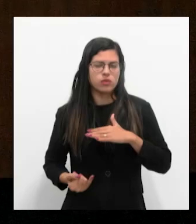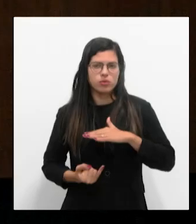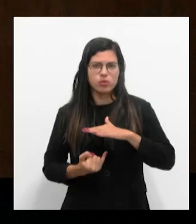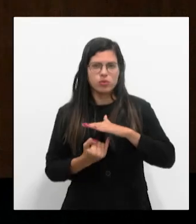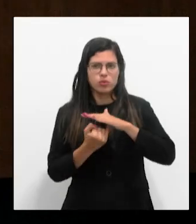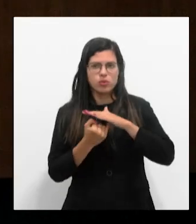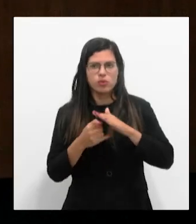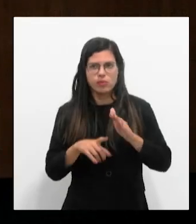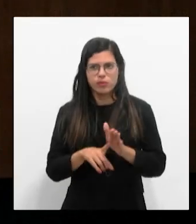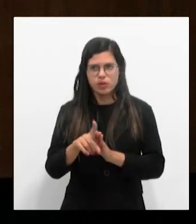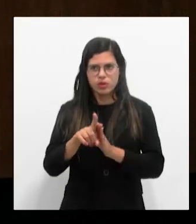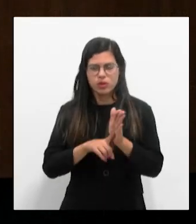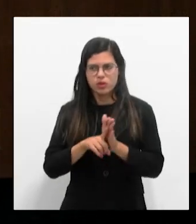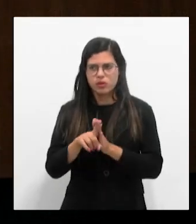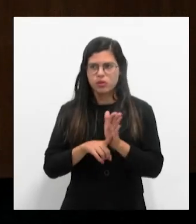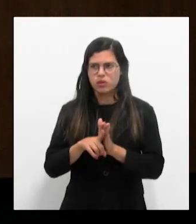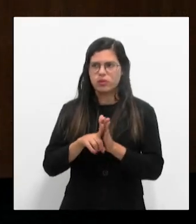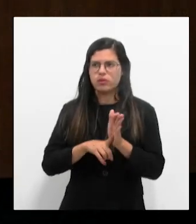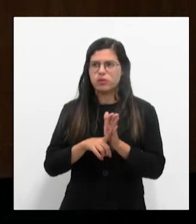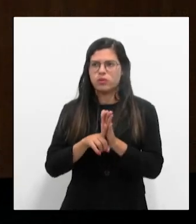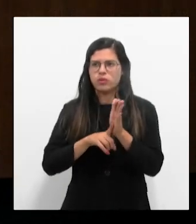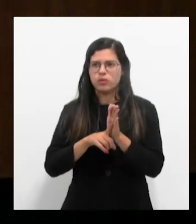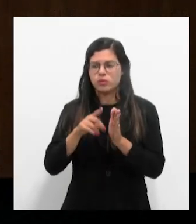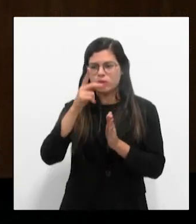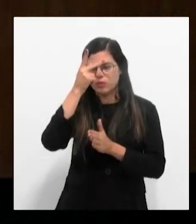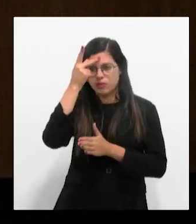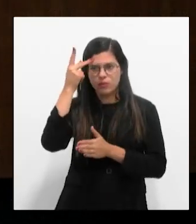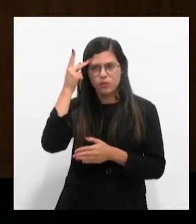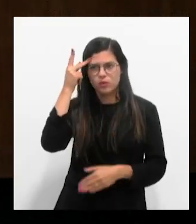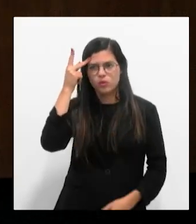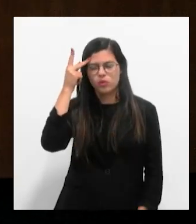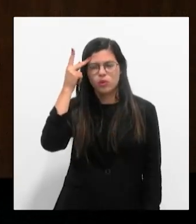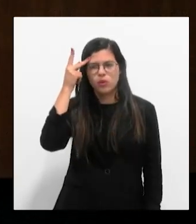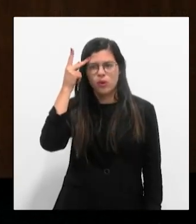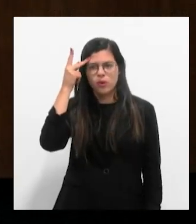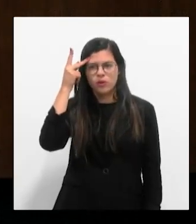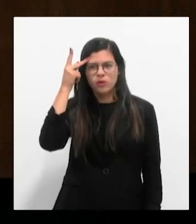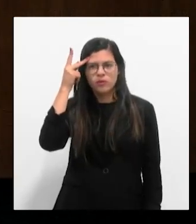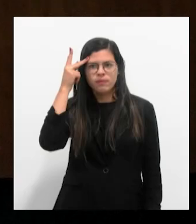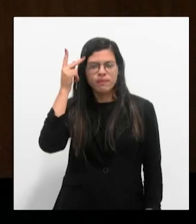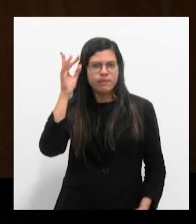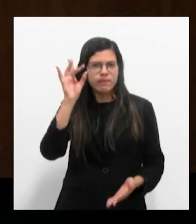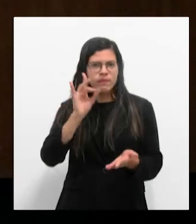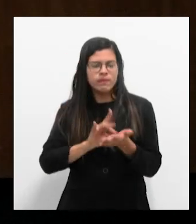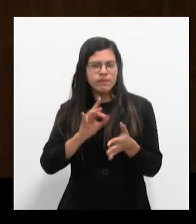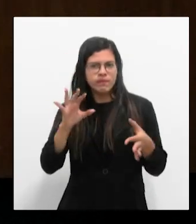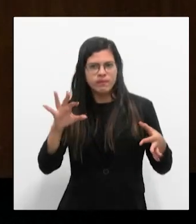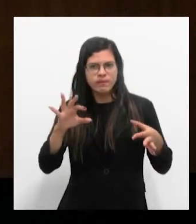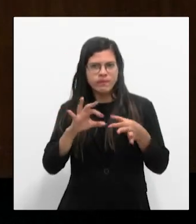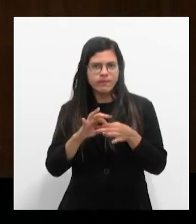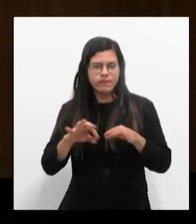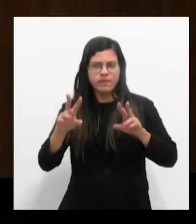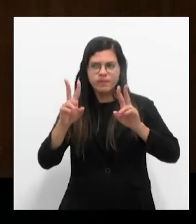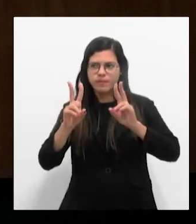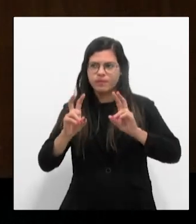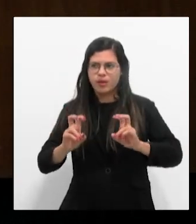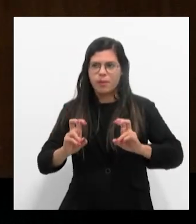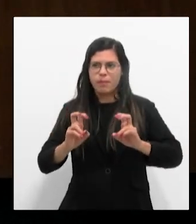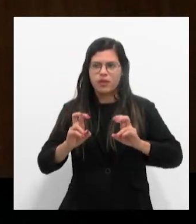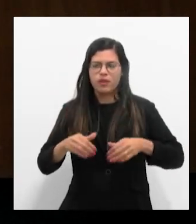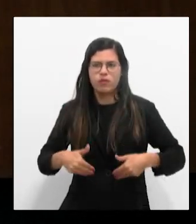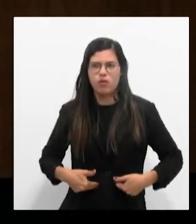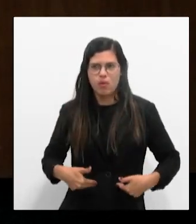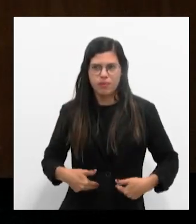instituições, pesquisadores, de pessoas que estão, de fato, vinculados a esse tema da